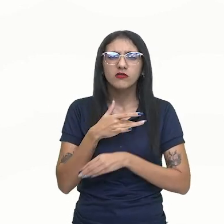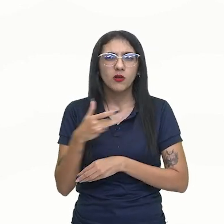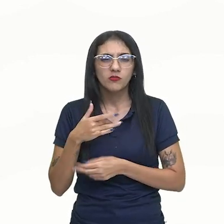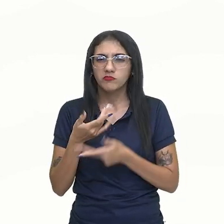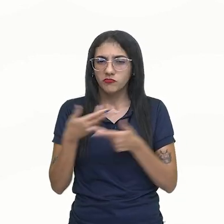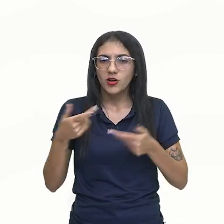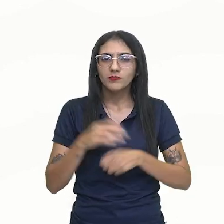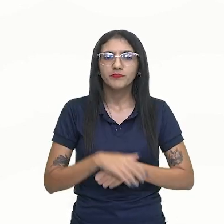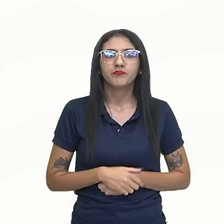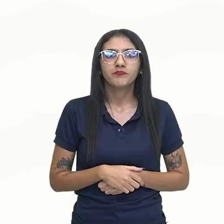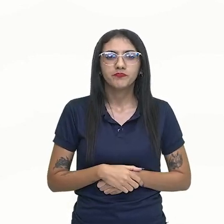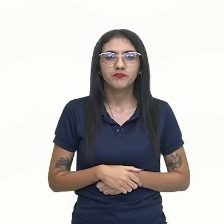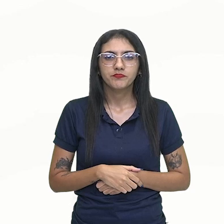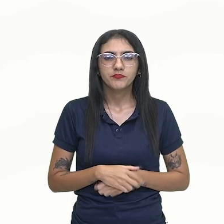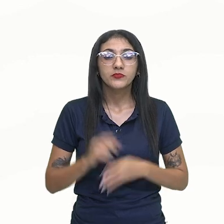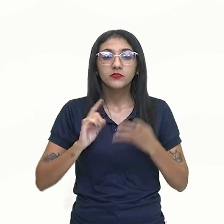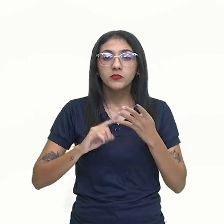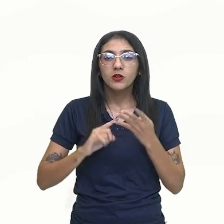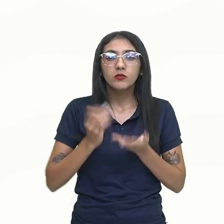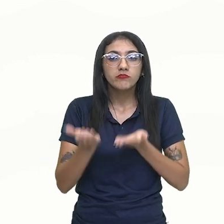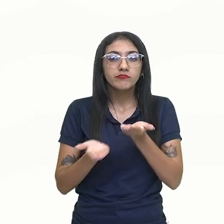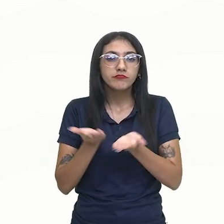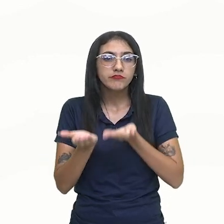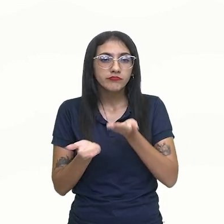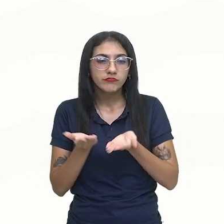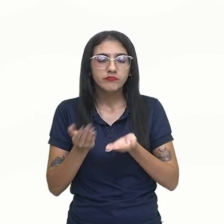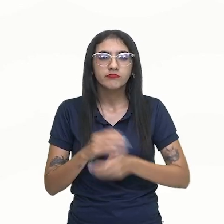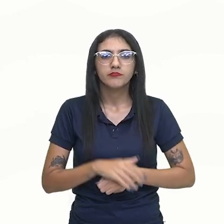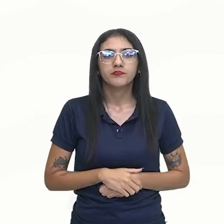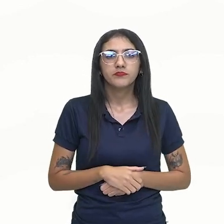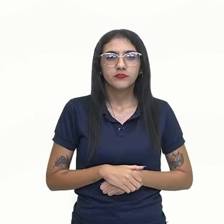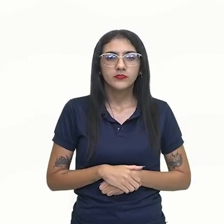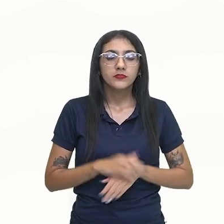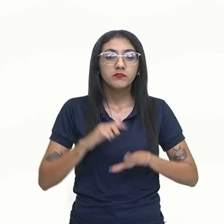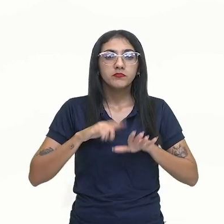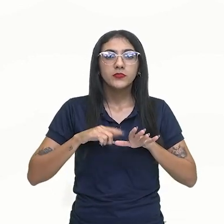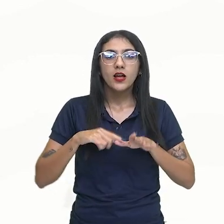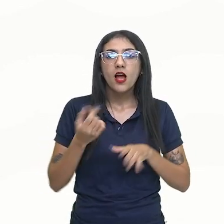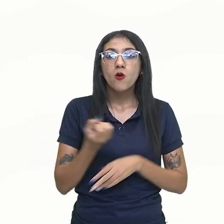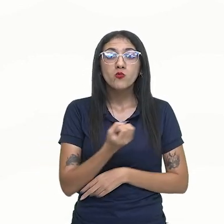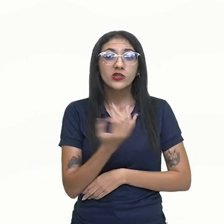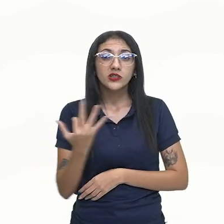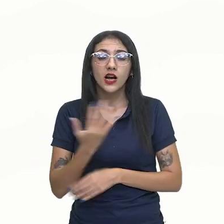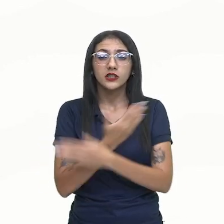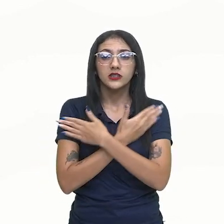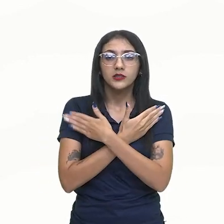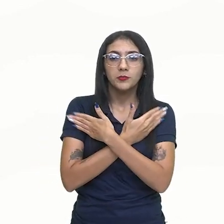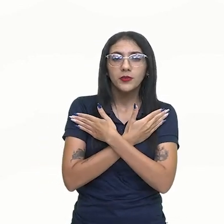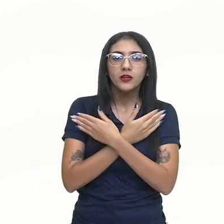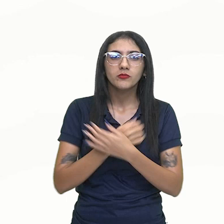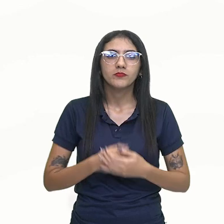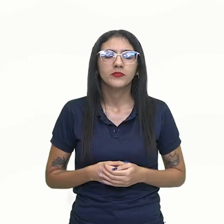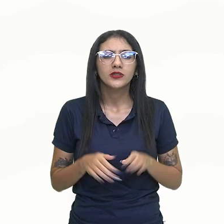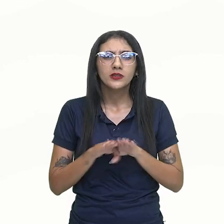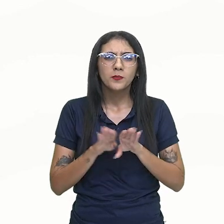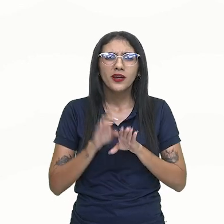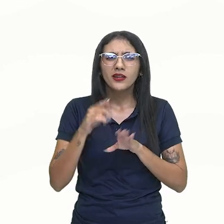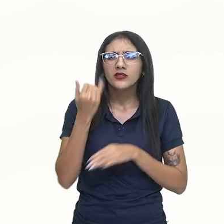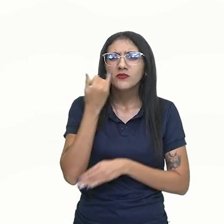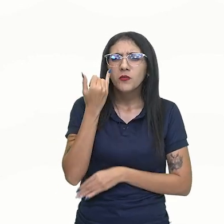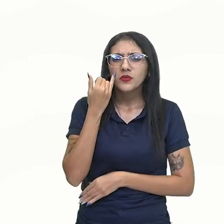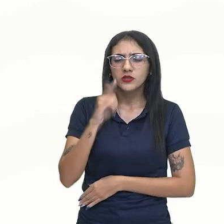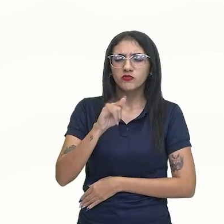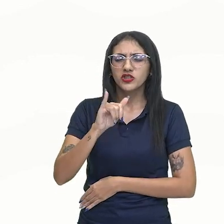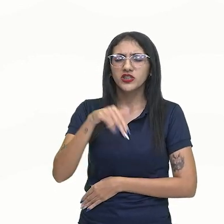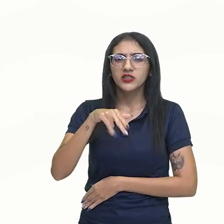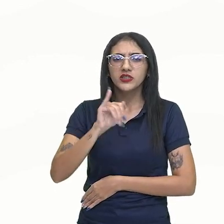A oferta de serviços públicos à população, o nível de desemprego e o chamado coeficiente de Gini, que é um índice